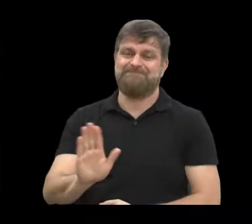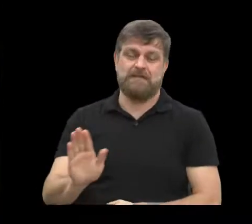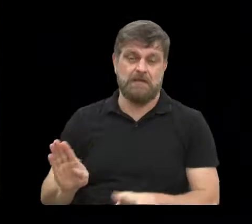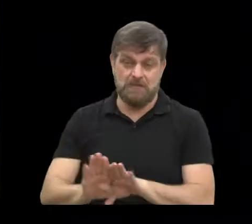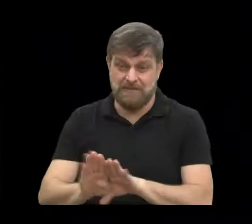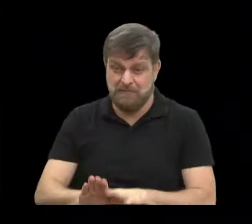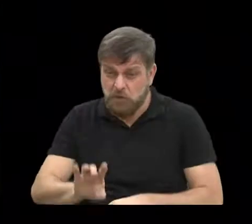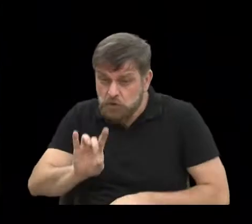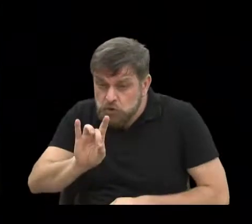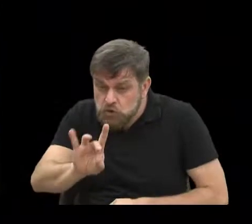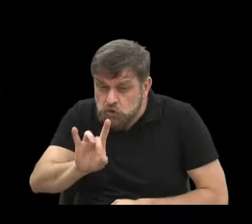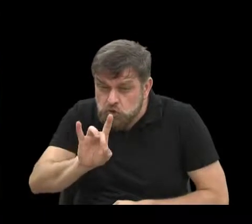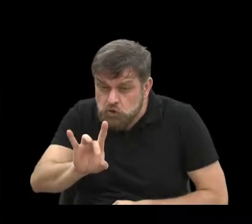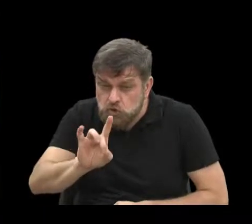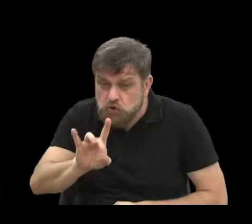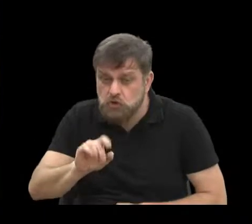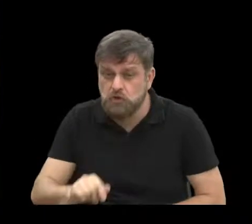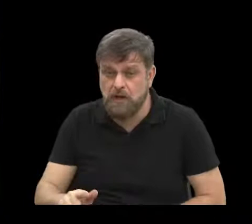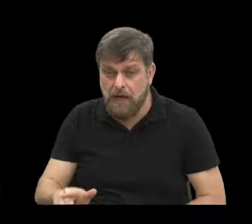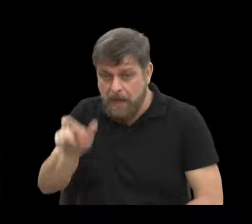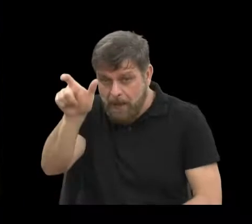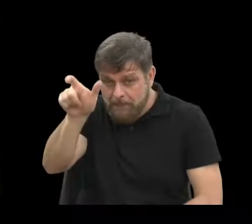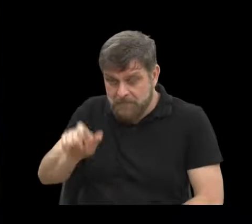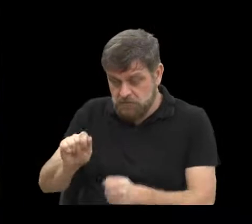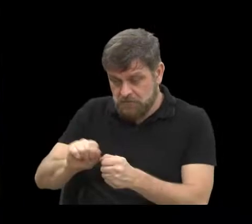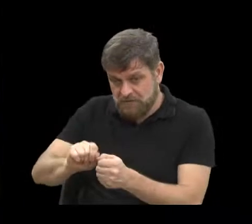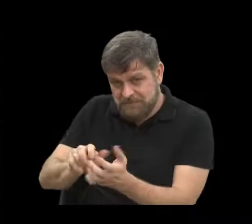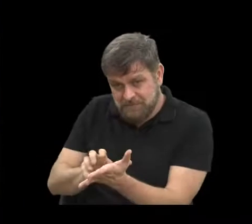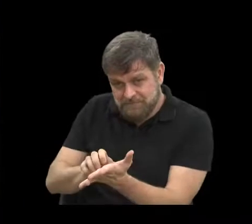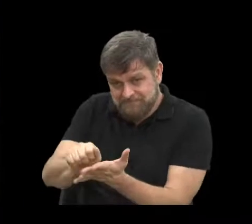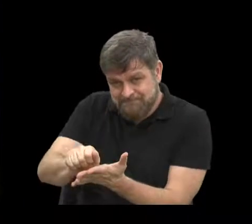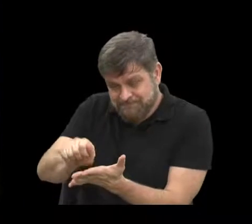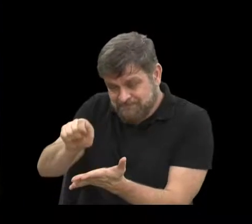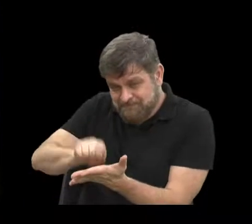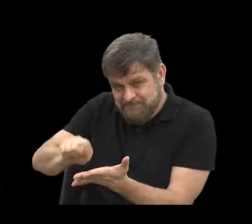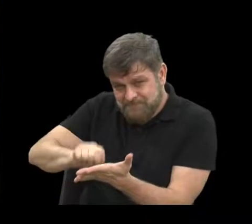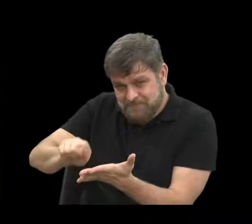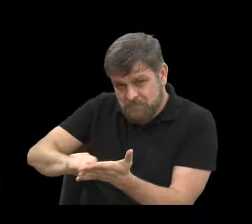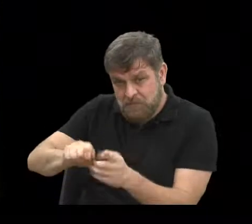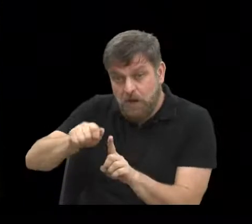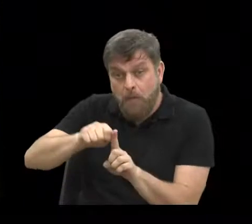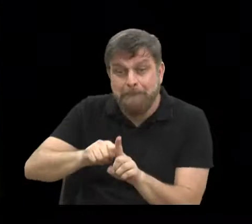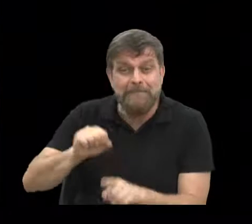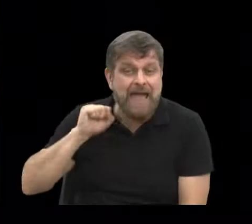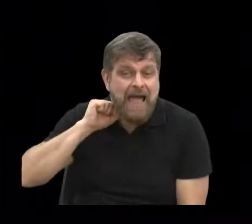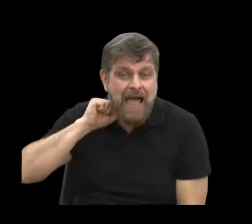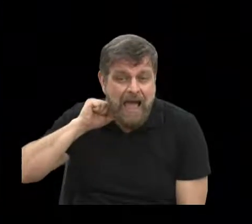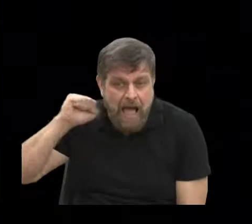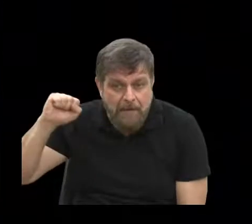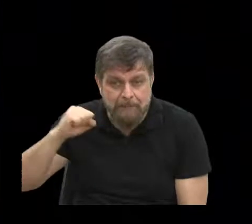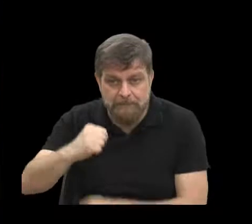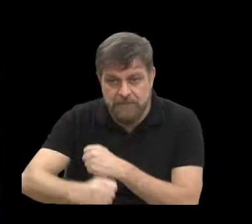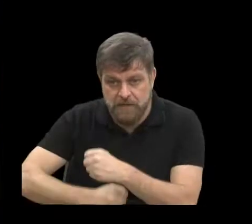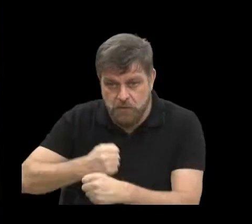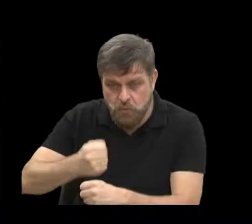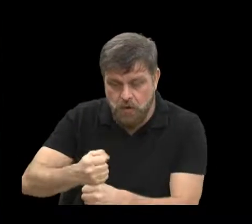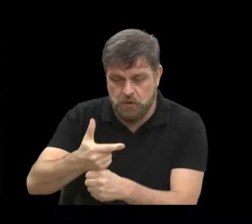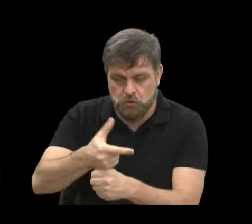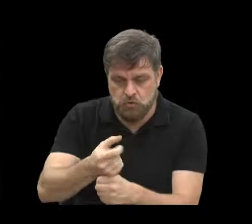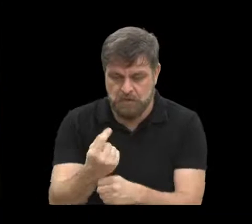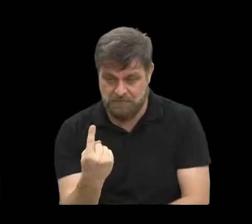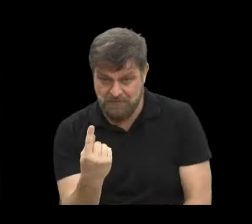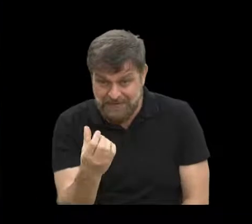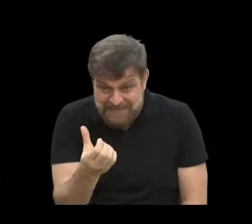vale somente para requerimentos a partir de abril de 2016, que foi quando essa